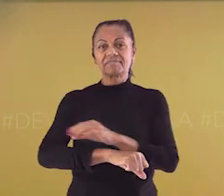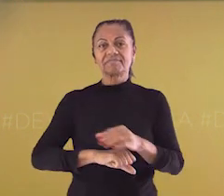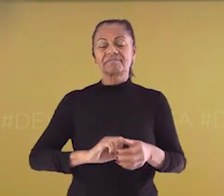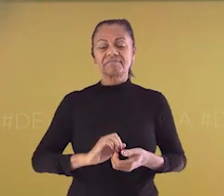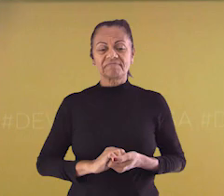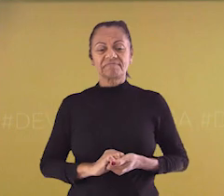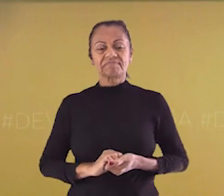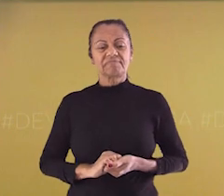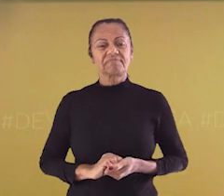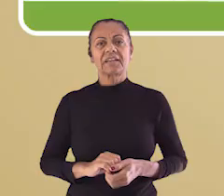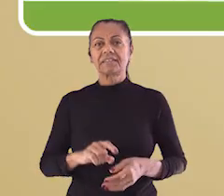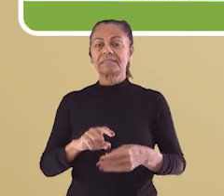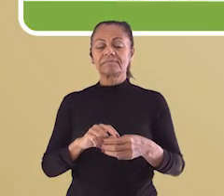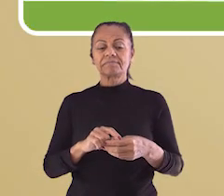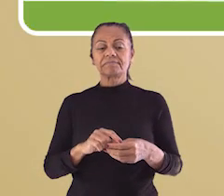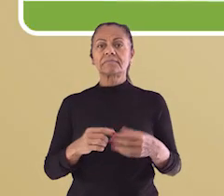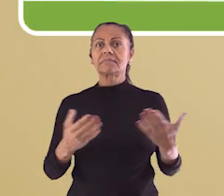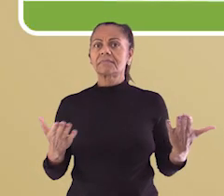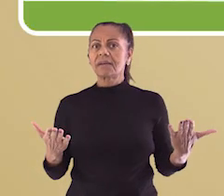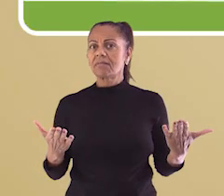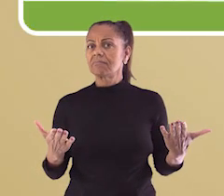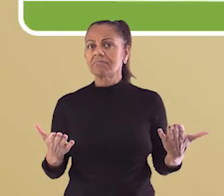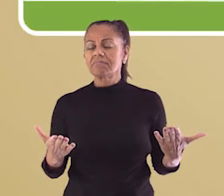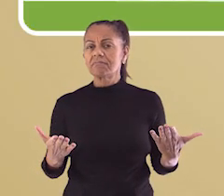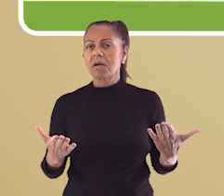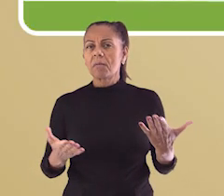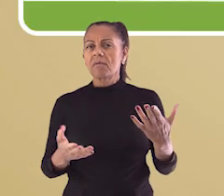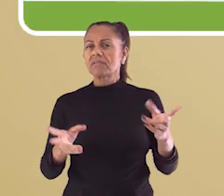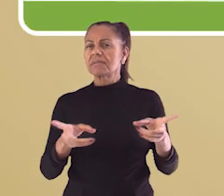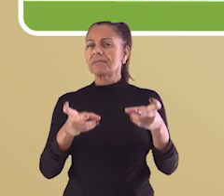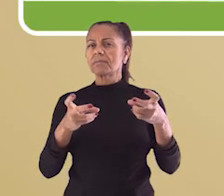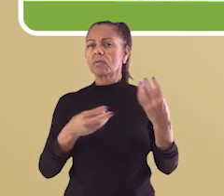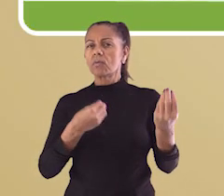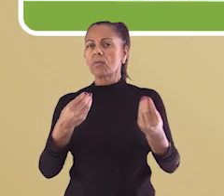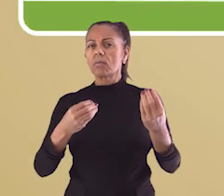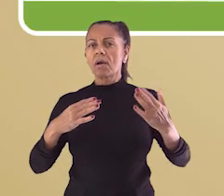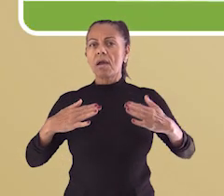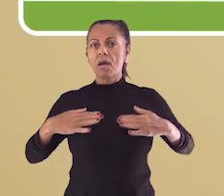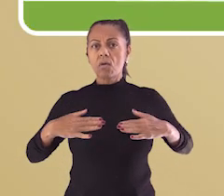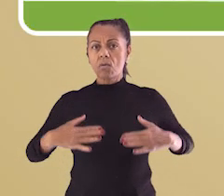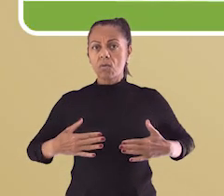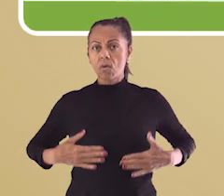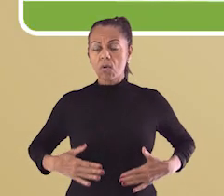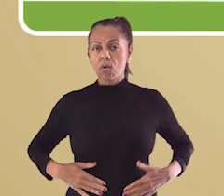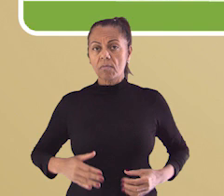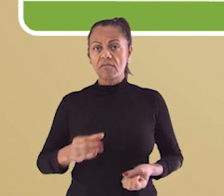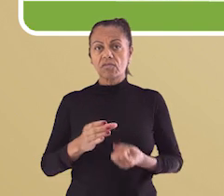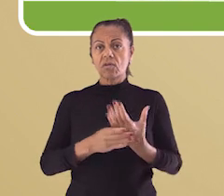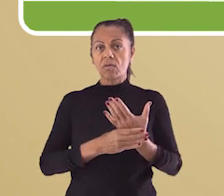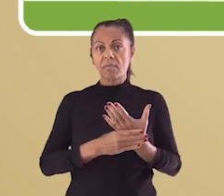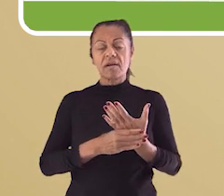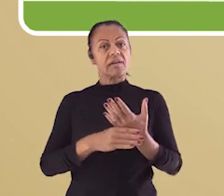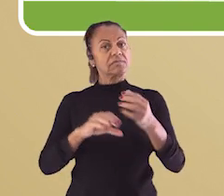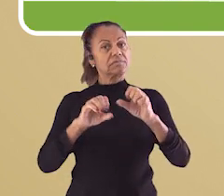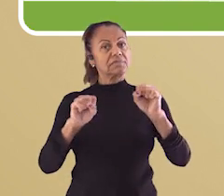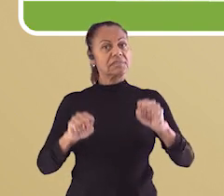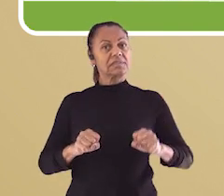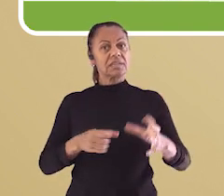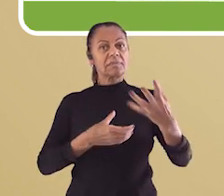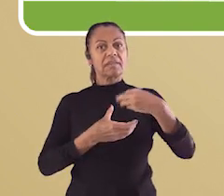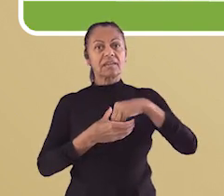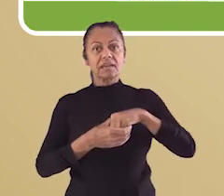você está pensando, né? Para você ver como nosso corpo é formado por uma complexa junção de